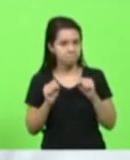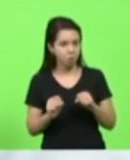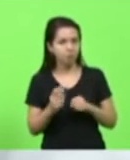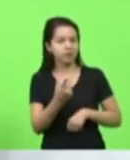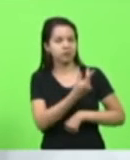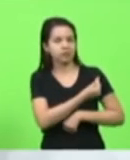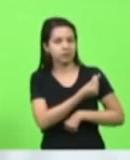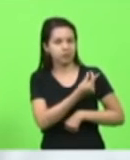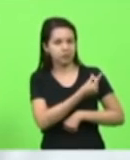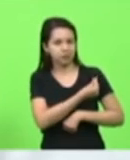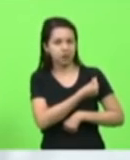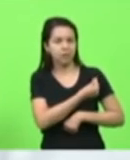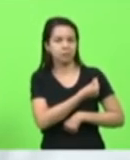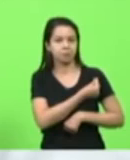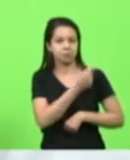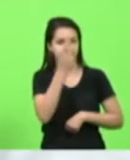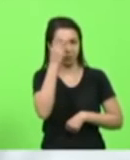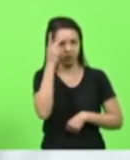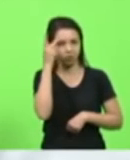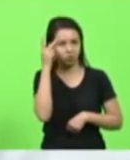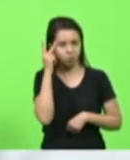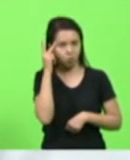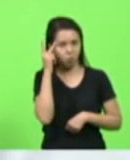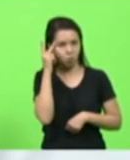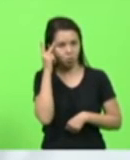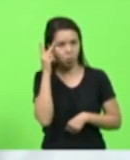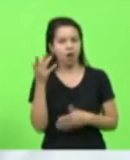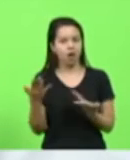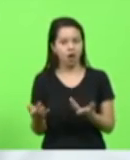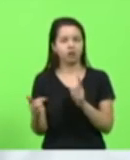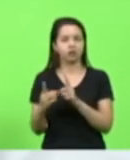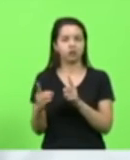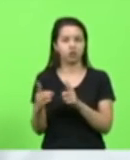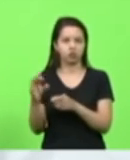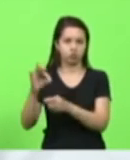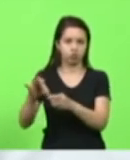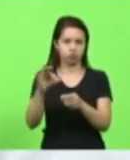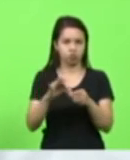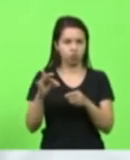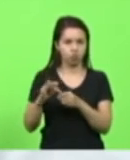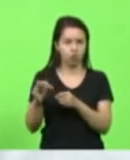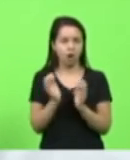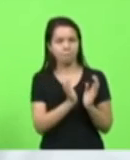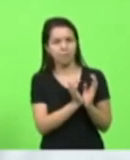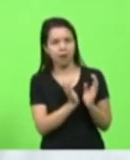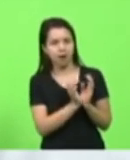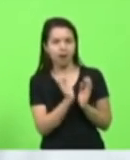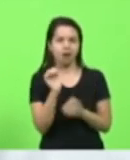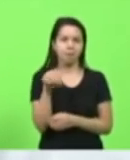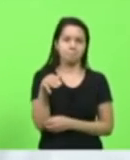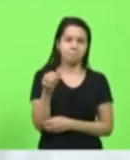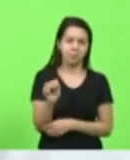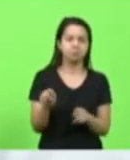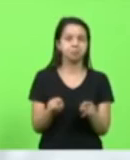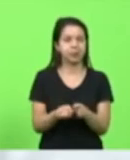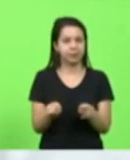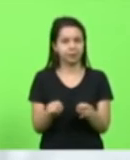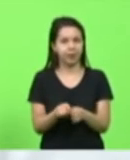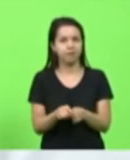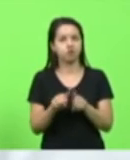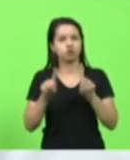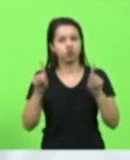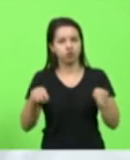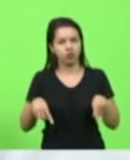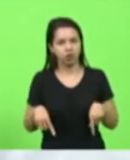não apenas a clientela atendida pelas instituições, APAES, AMAS, mas também os